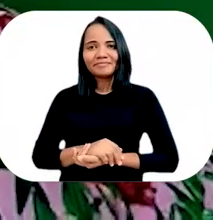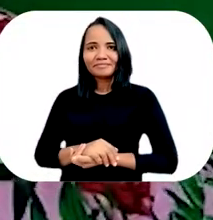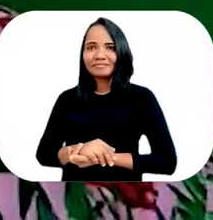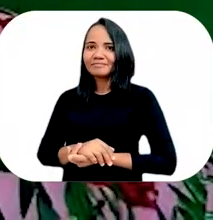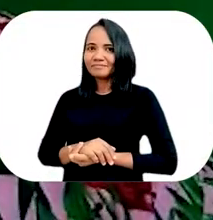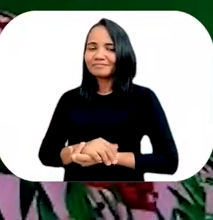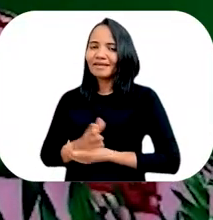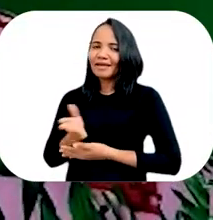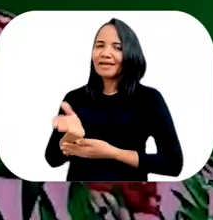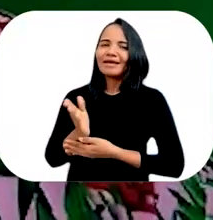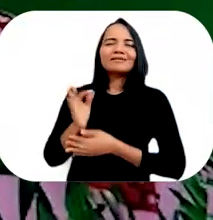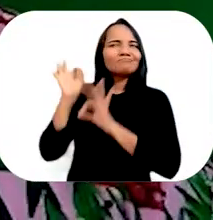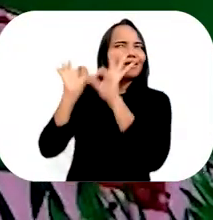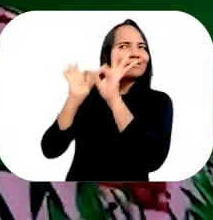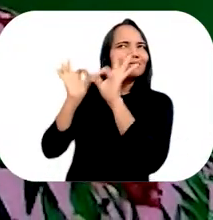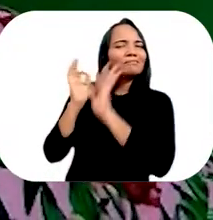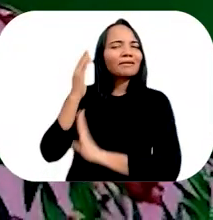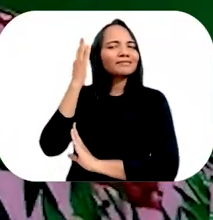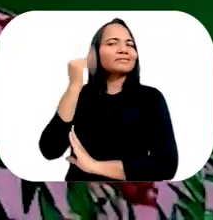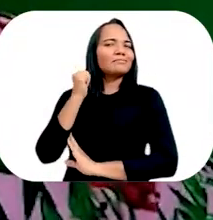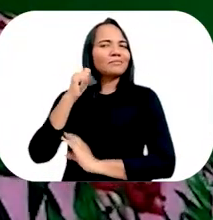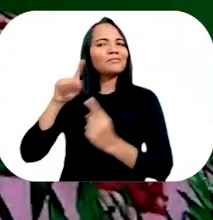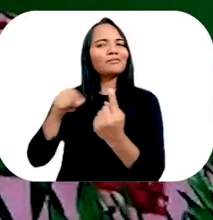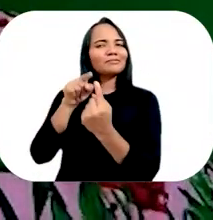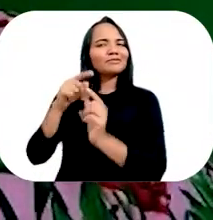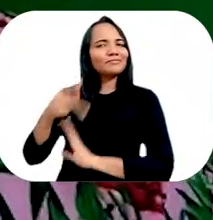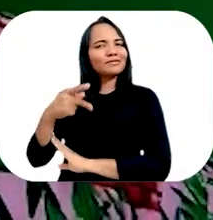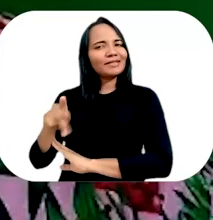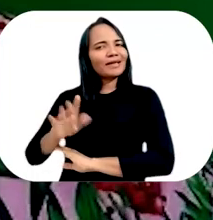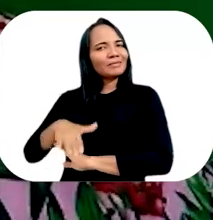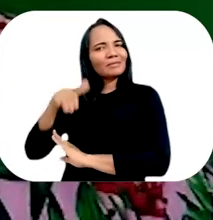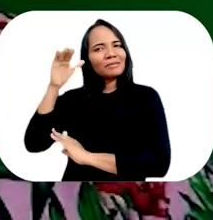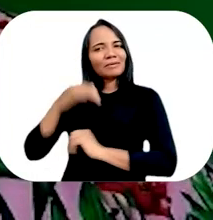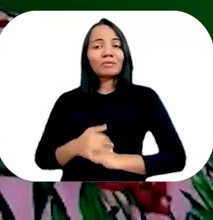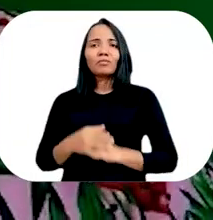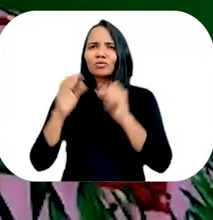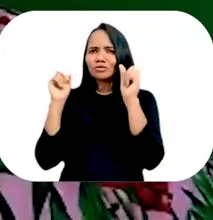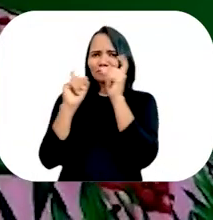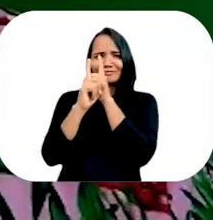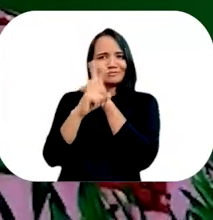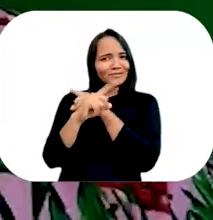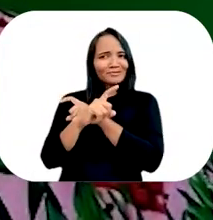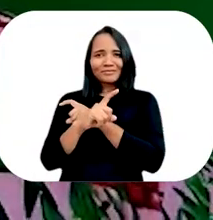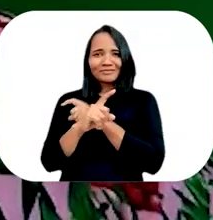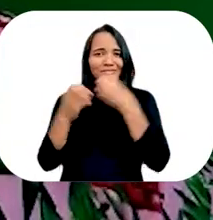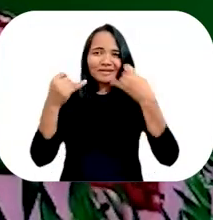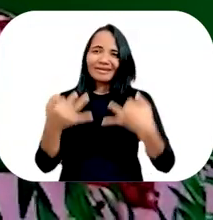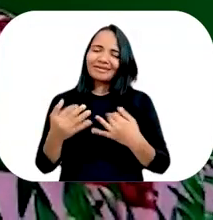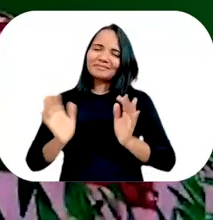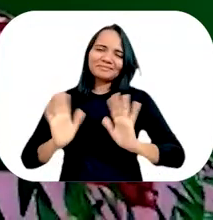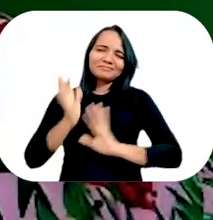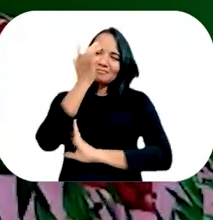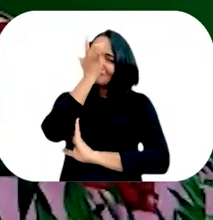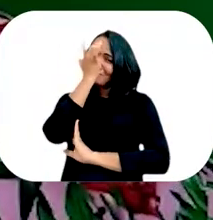Sempre soube o que queria, né? Então, para mim, falar dele não é tão difícil. Porque